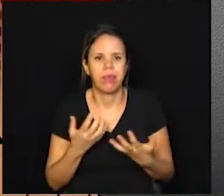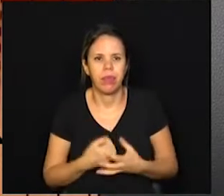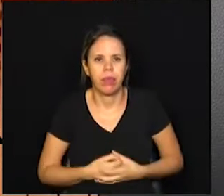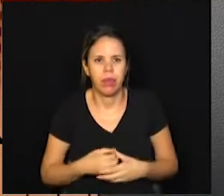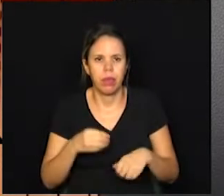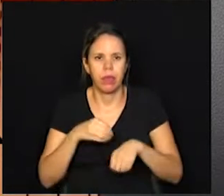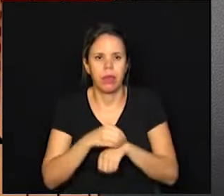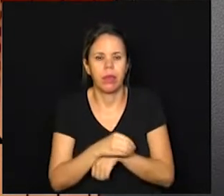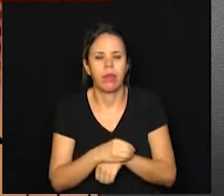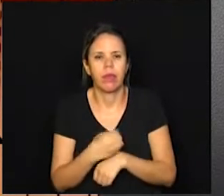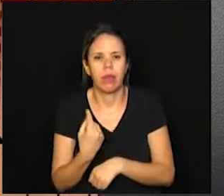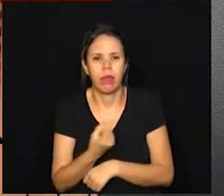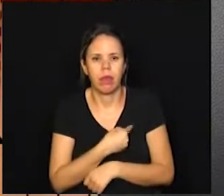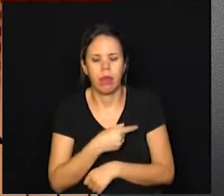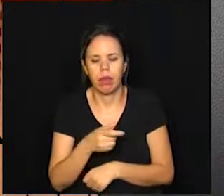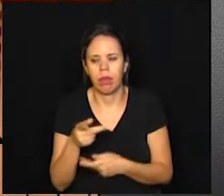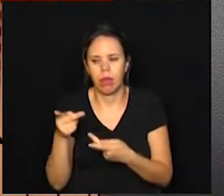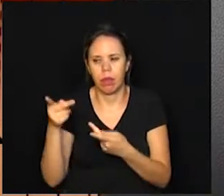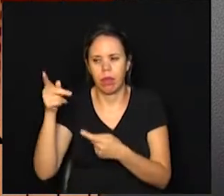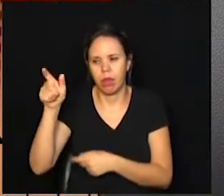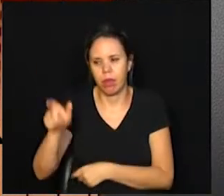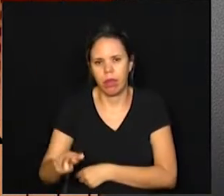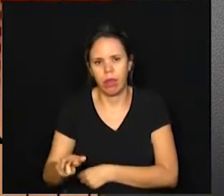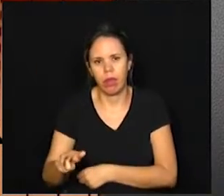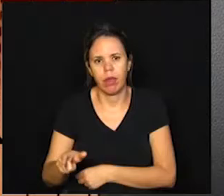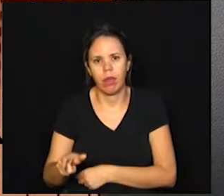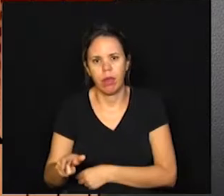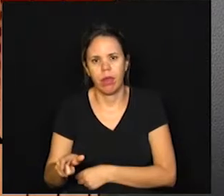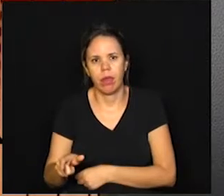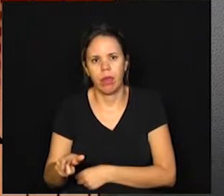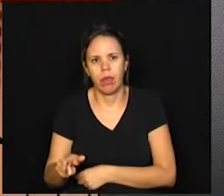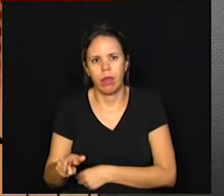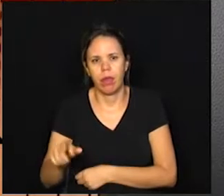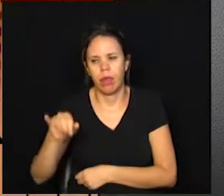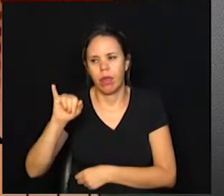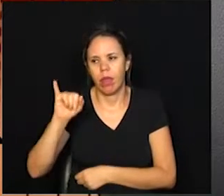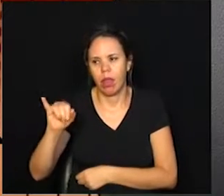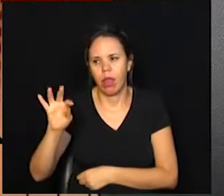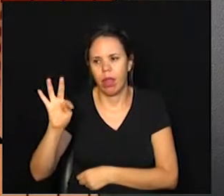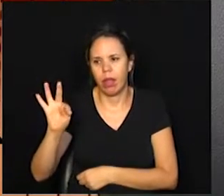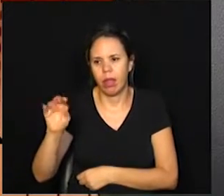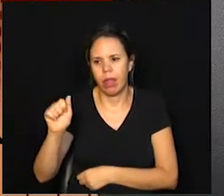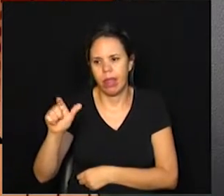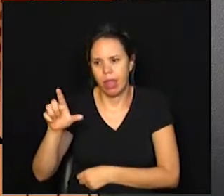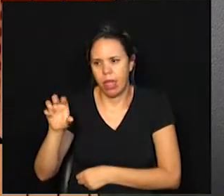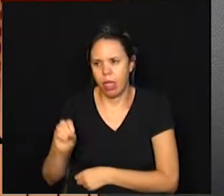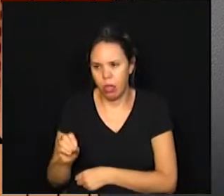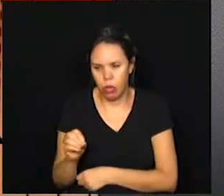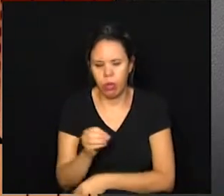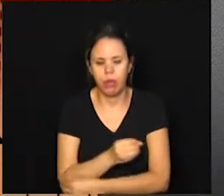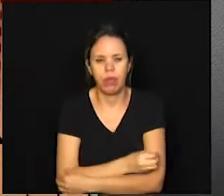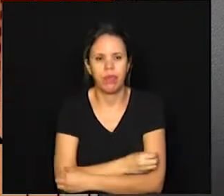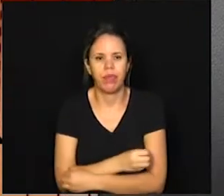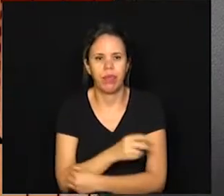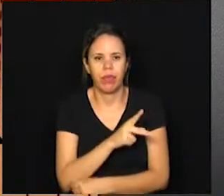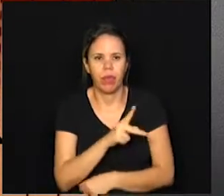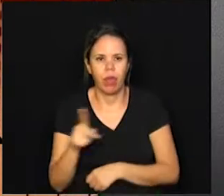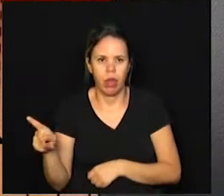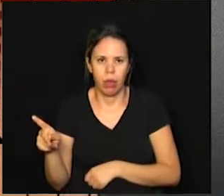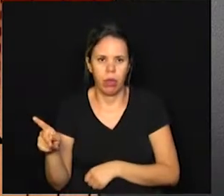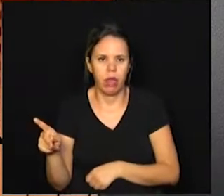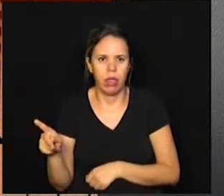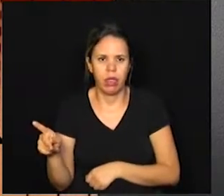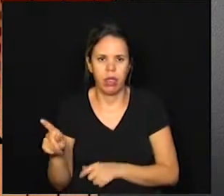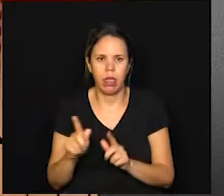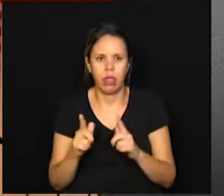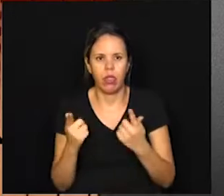passar para o nosso convidado, o senhor Ítalo Hamilton Barioni, que é o presidente executivo do